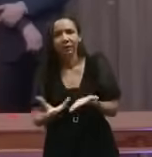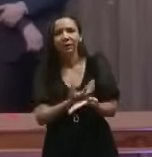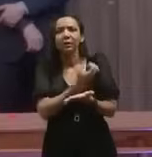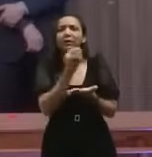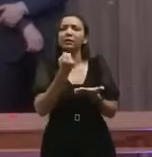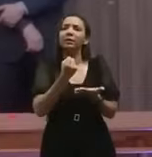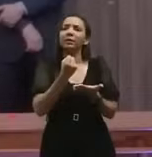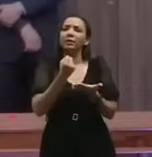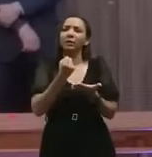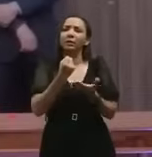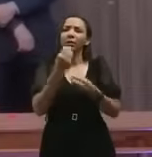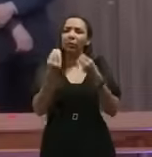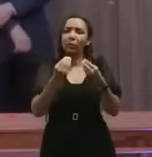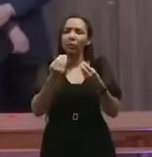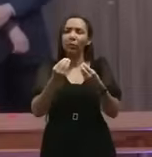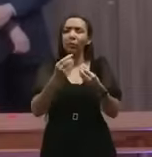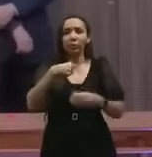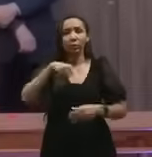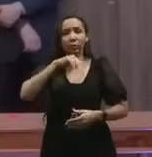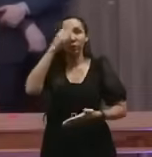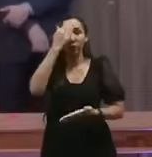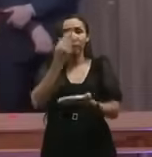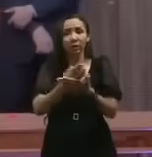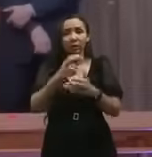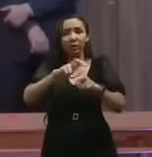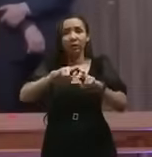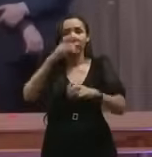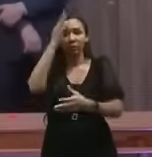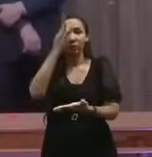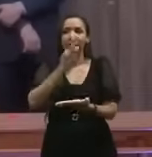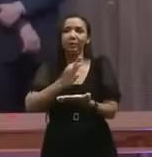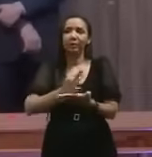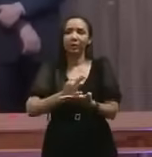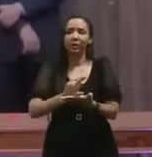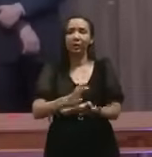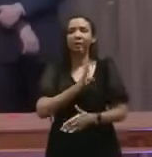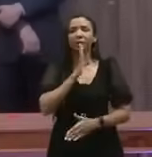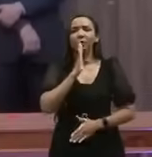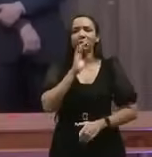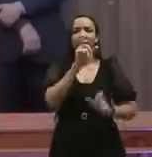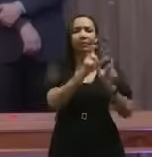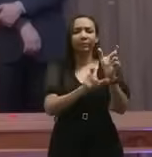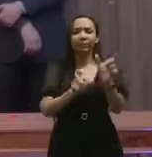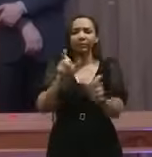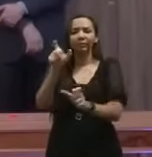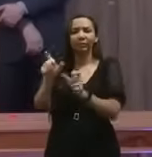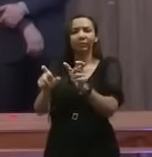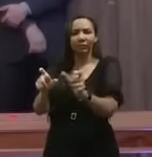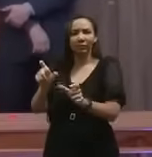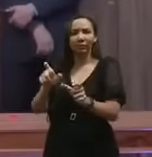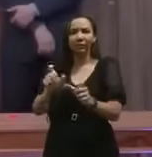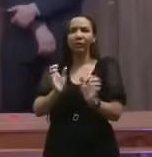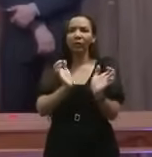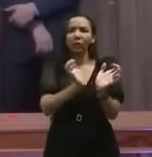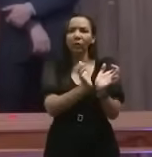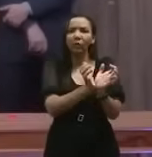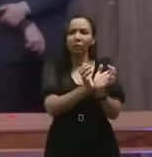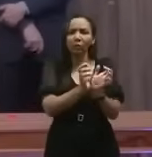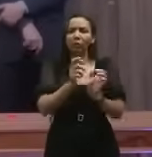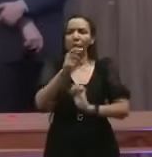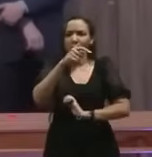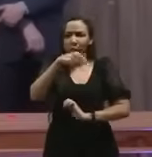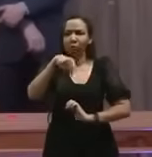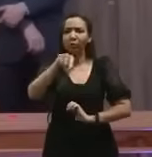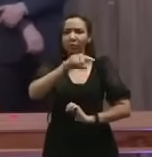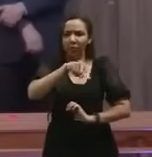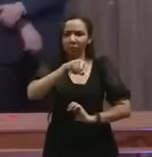irmão eu vejo aqui mesmo cal Eu conheço um bocado de crente aqui eu vejo uns crentes fazendo a farofinha aqui quando da Fé tá em outra igreja quando